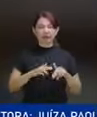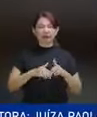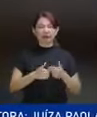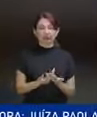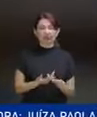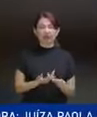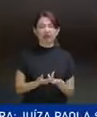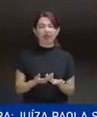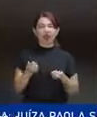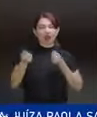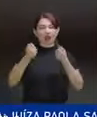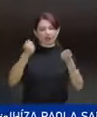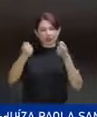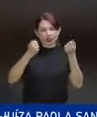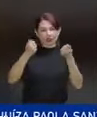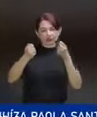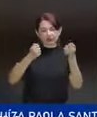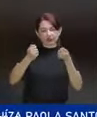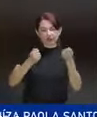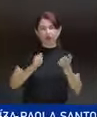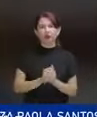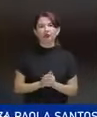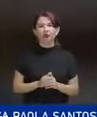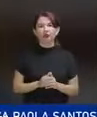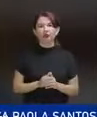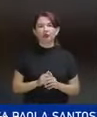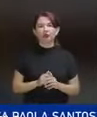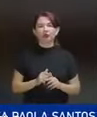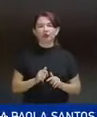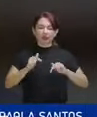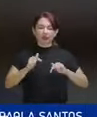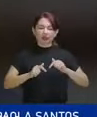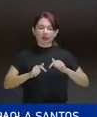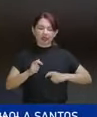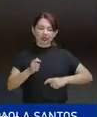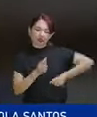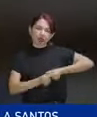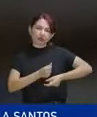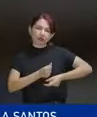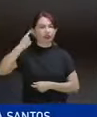análise contábil e formal de gastos com serviços advocatícios e contábeis.